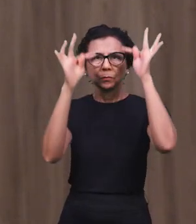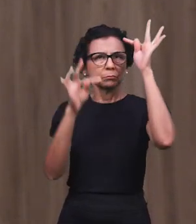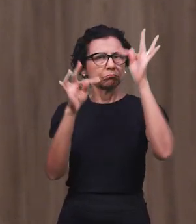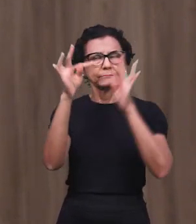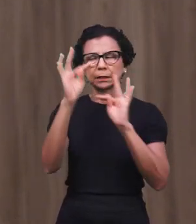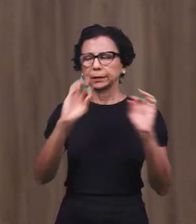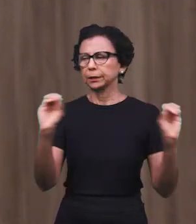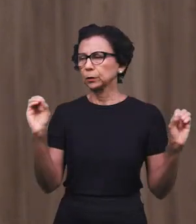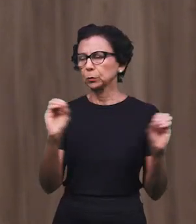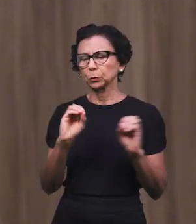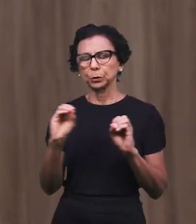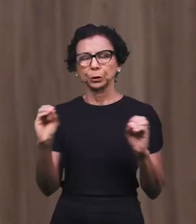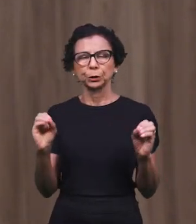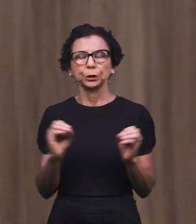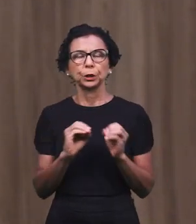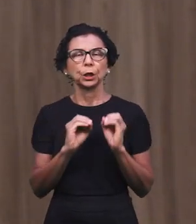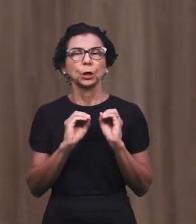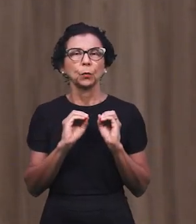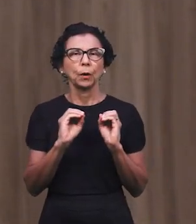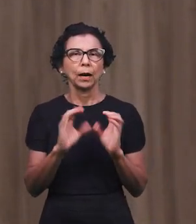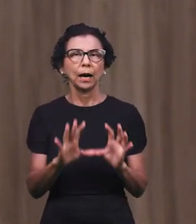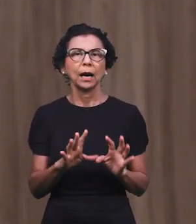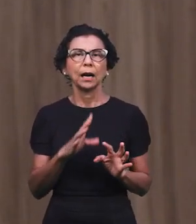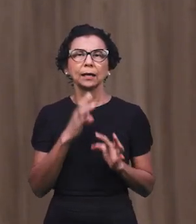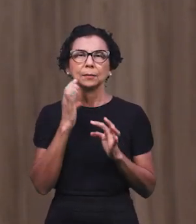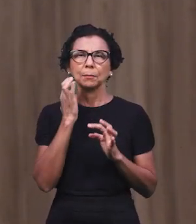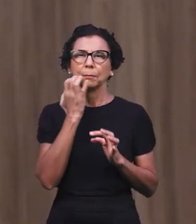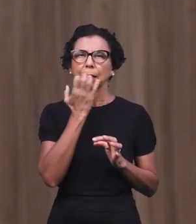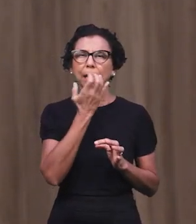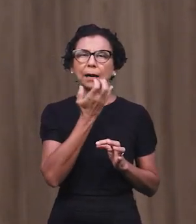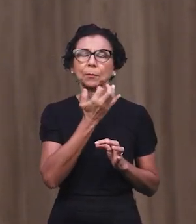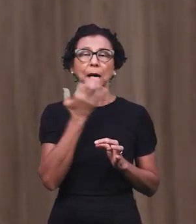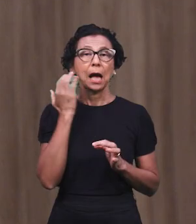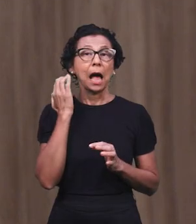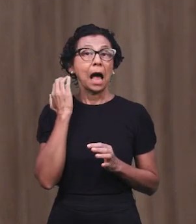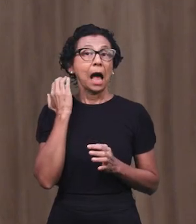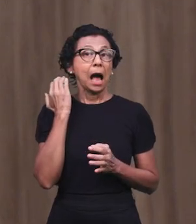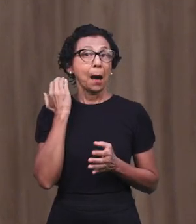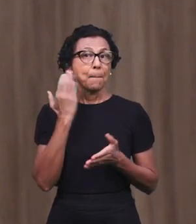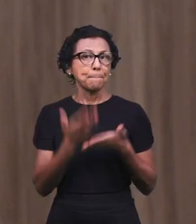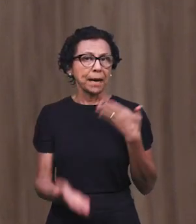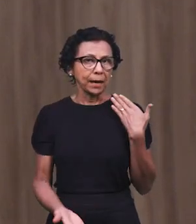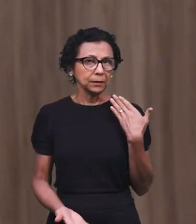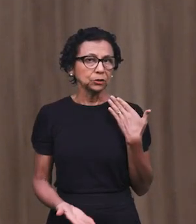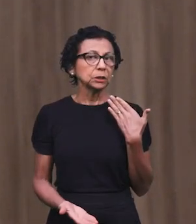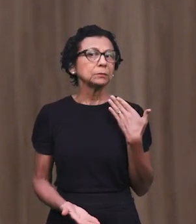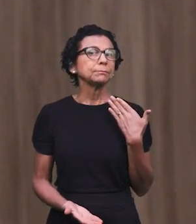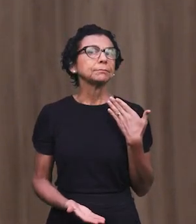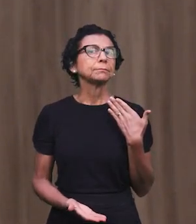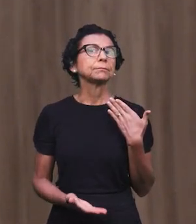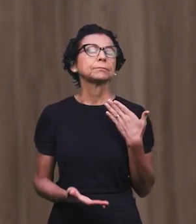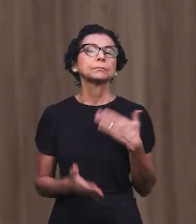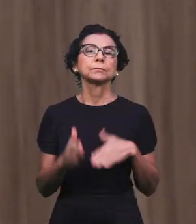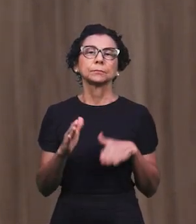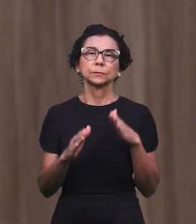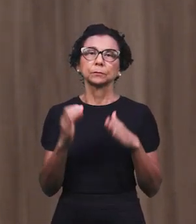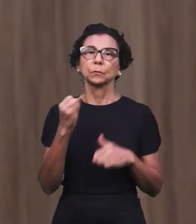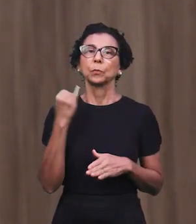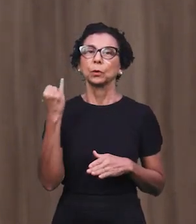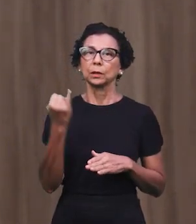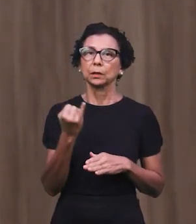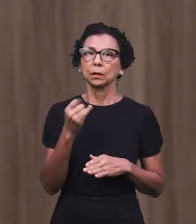muitas vezes a perda dos dentes. Então, as grávidas que estão nos assistindo, né, é importante, existe o que a gente chama de